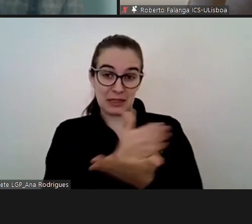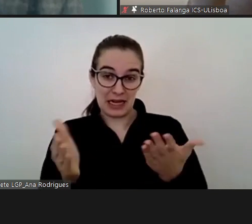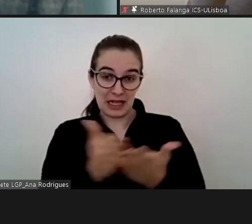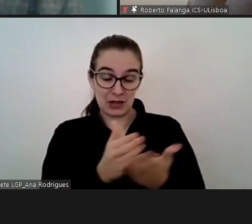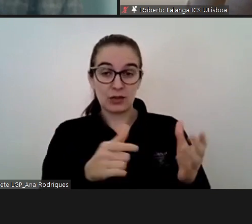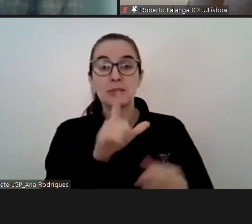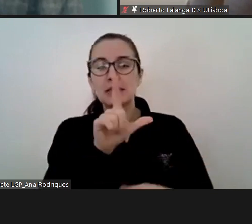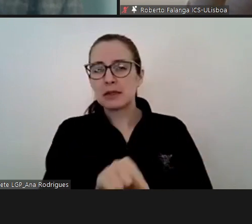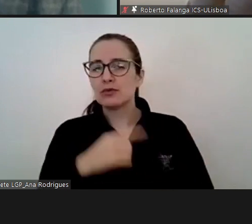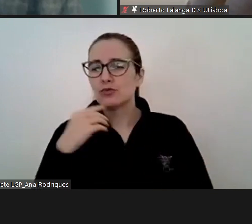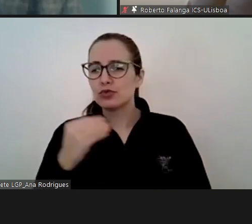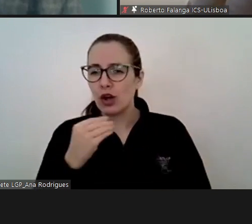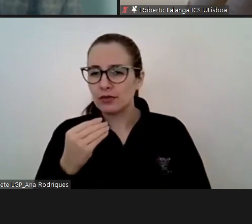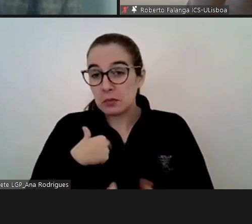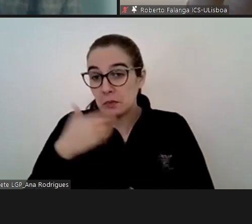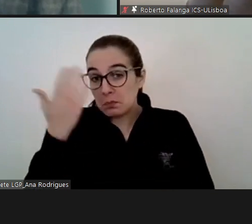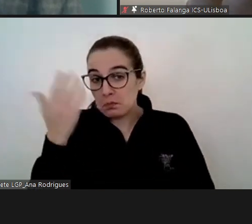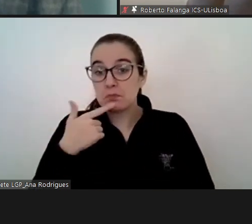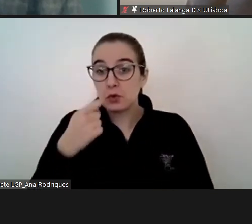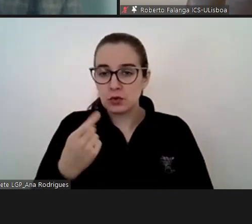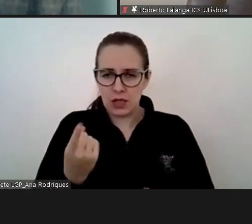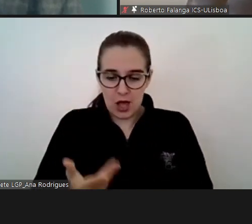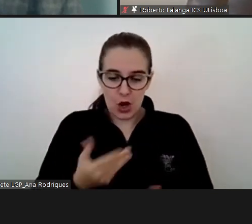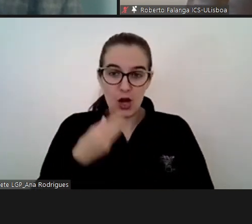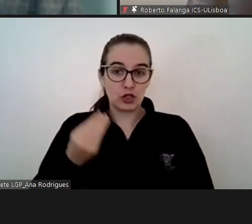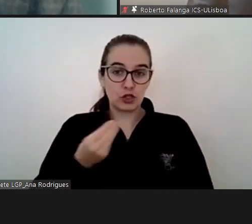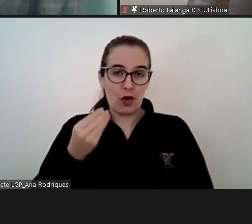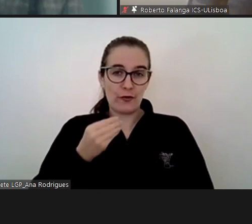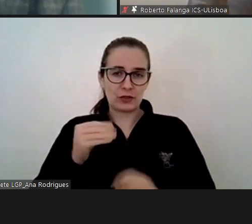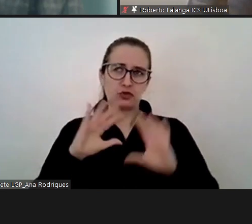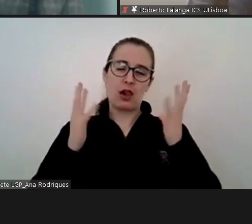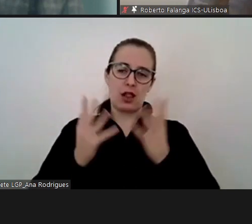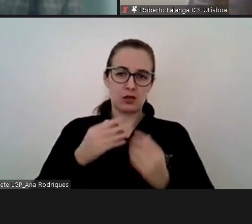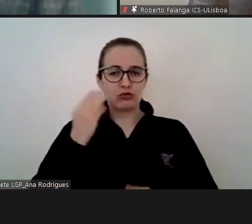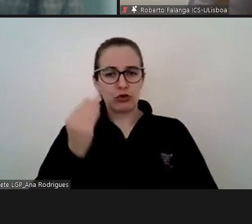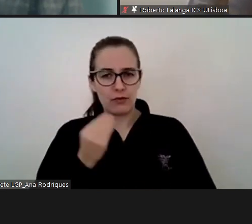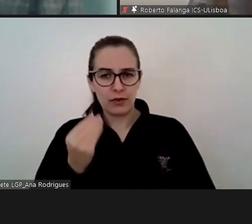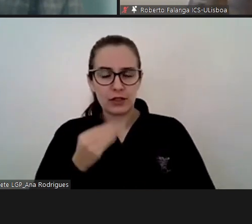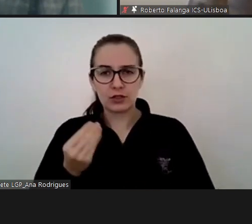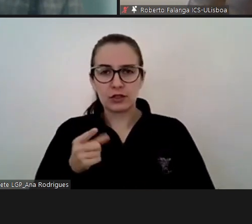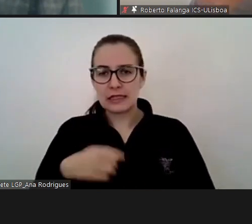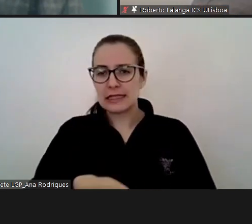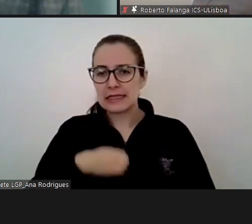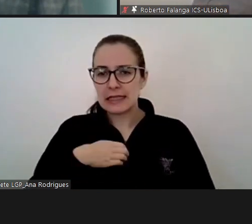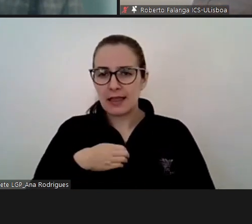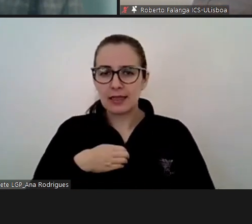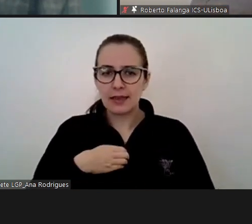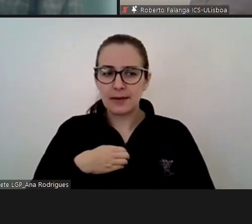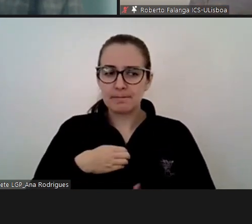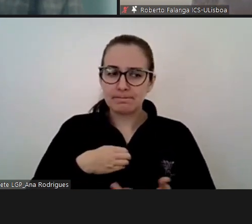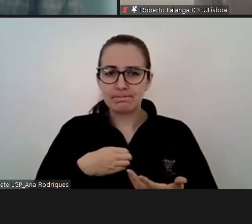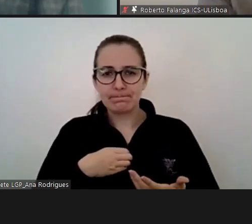eventualmente, a juventude, ou enfim, camada de jovens, eu não estou a generalizar, se sentirem